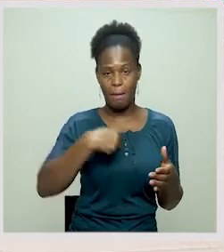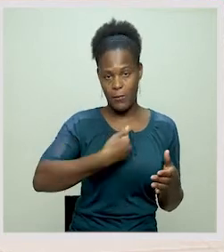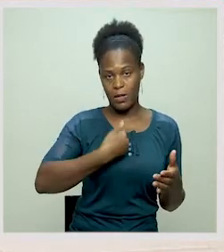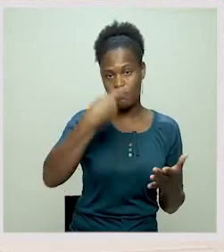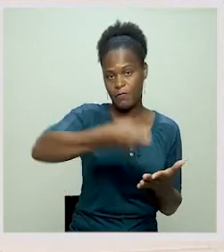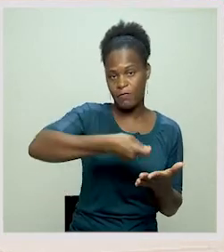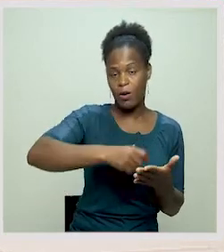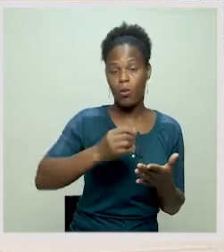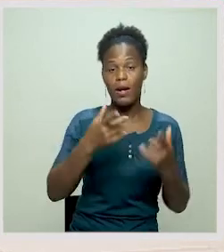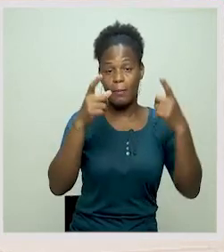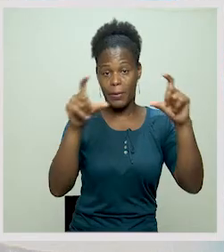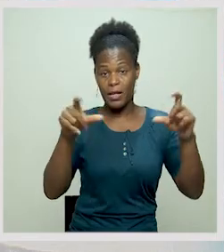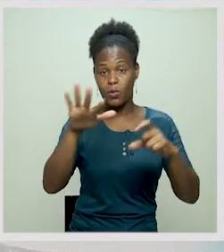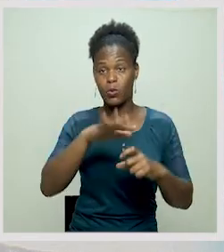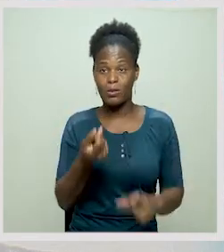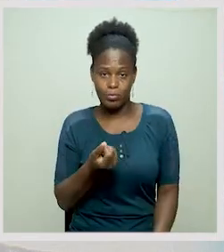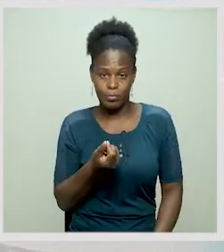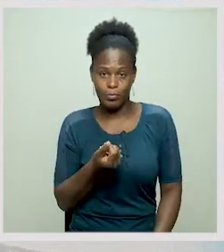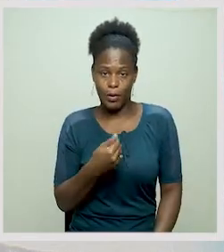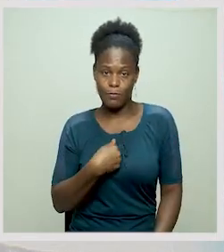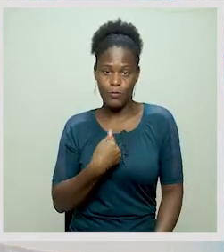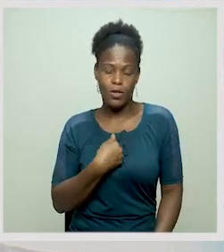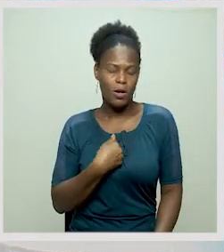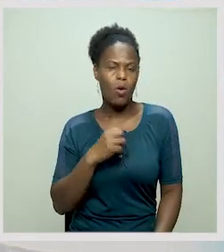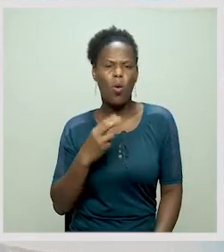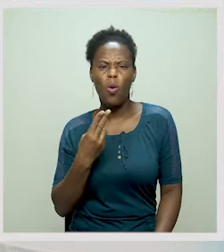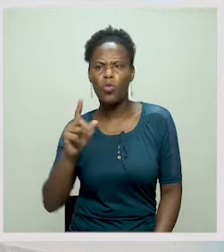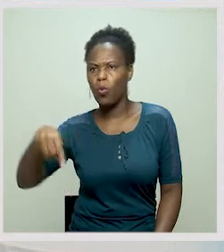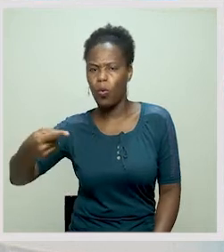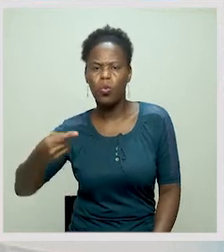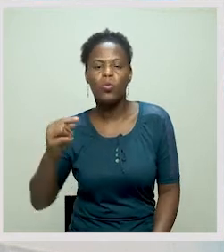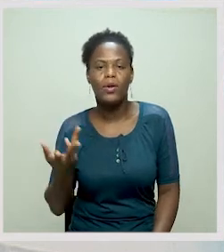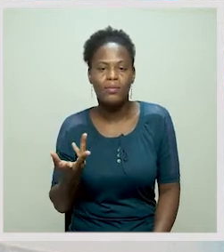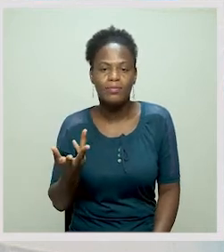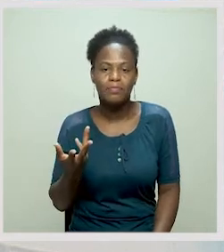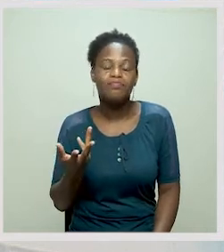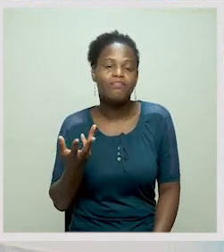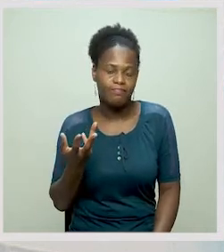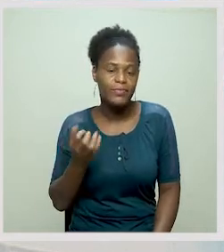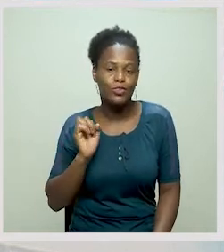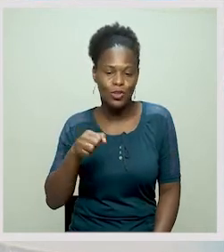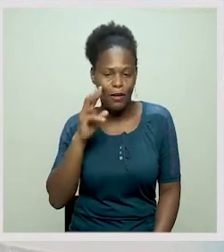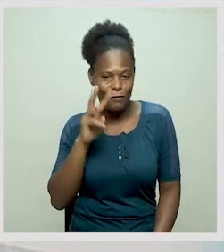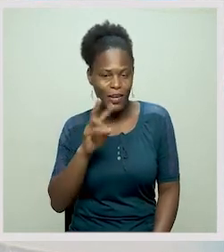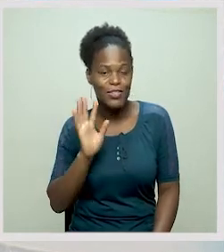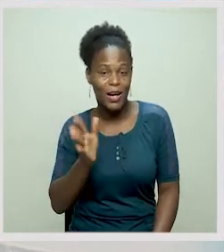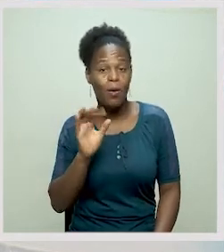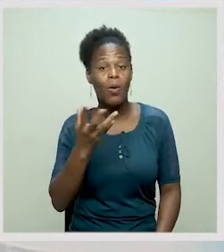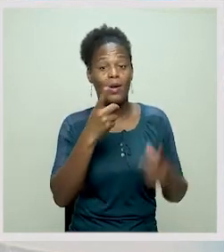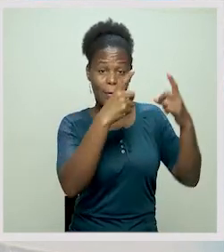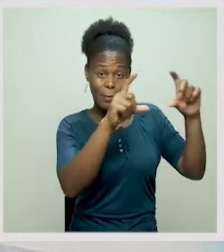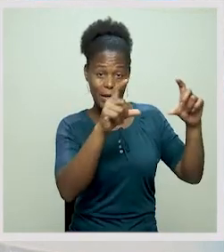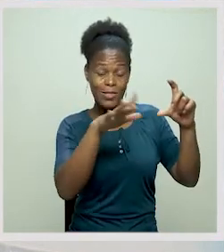quando a empresa utiliza fundos próprios ou fundos alheios. Já está a aparecer, é quando a